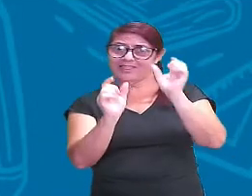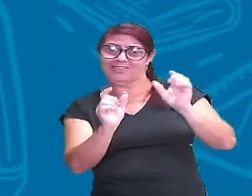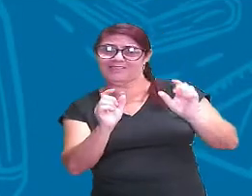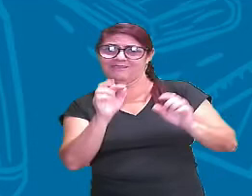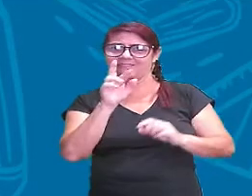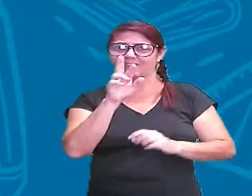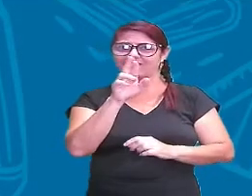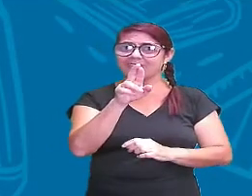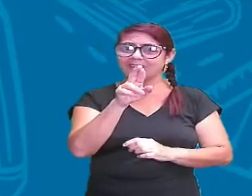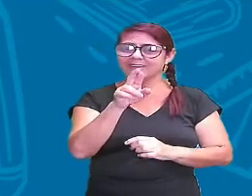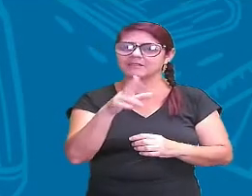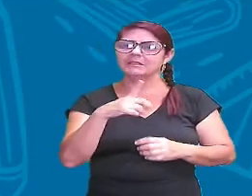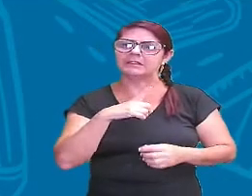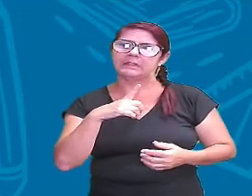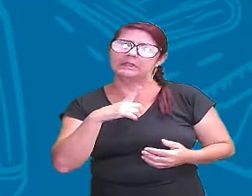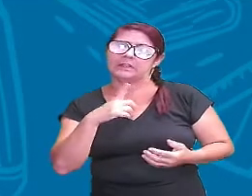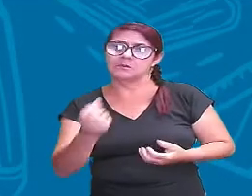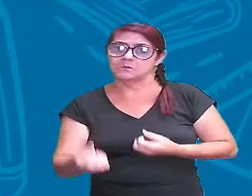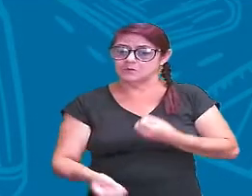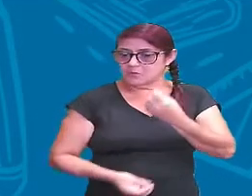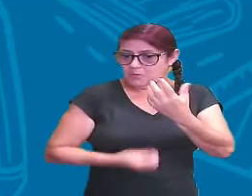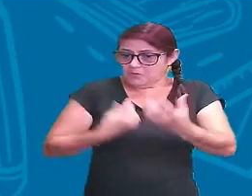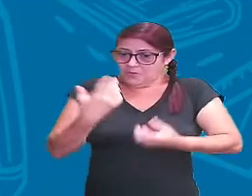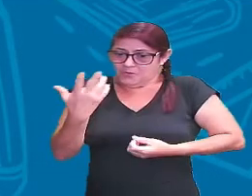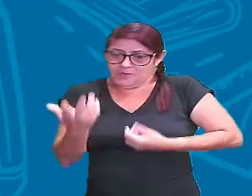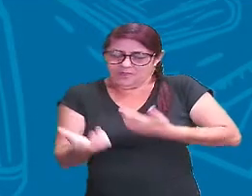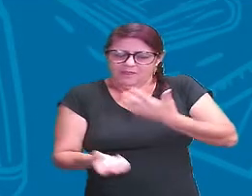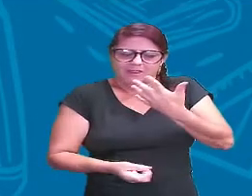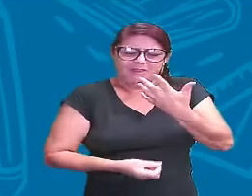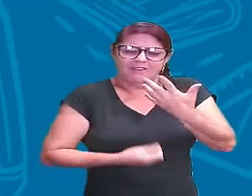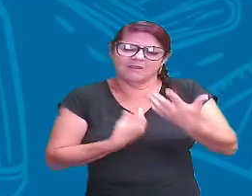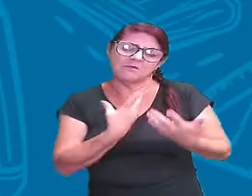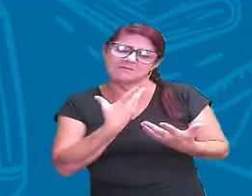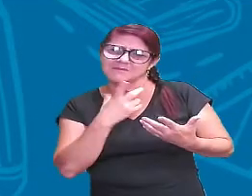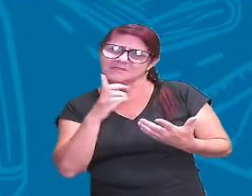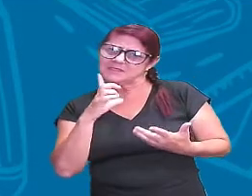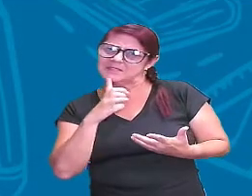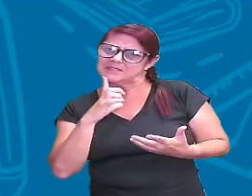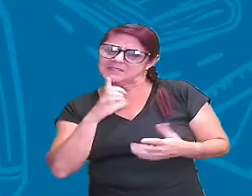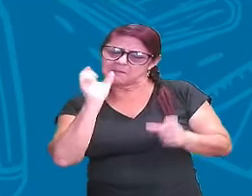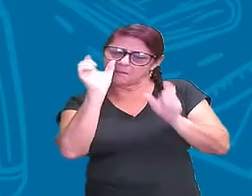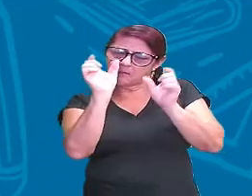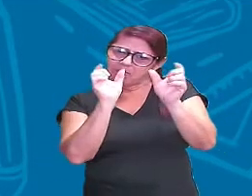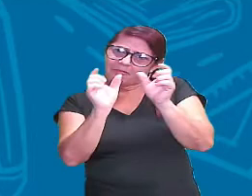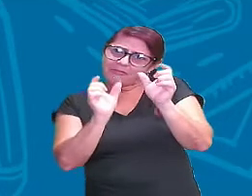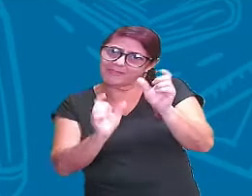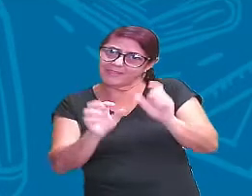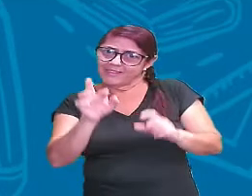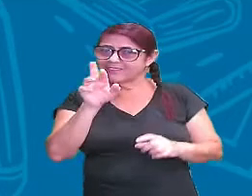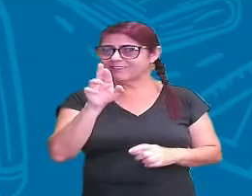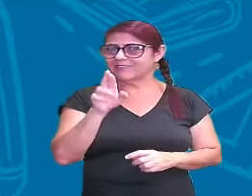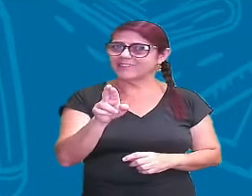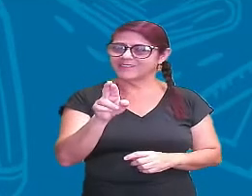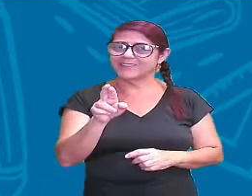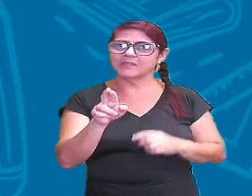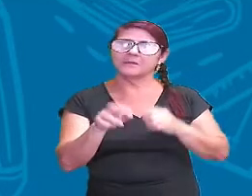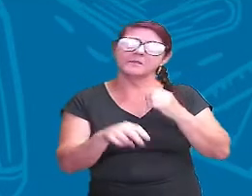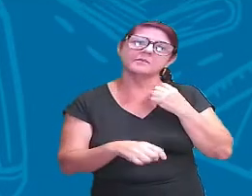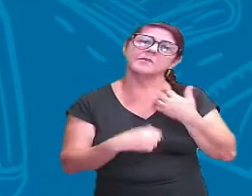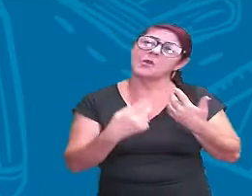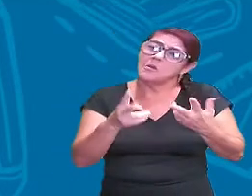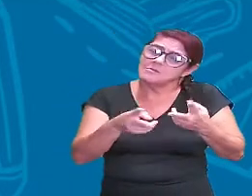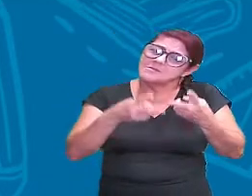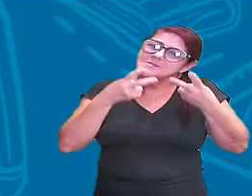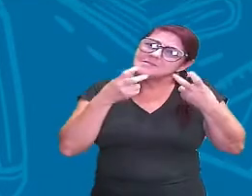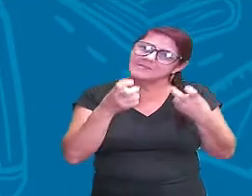Aqui eu tenho para vocês um poema onde tem várias palavras com a letrinha R. Então,